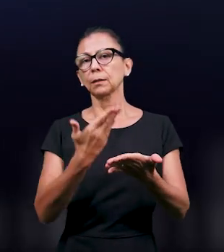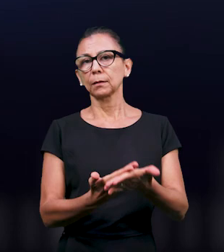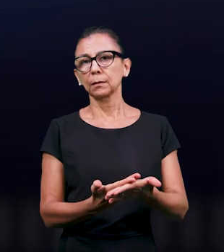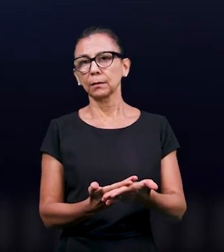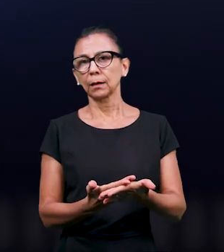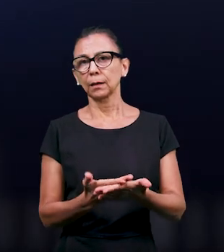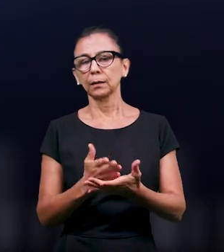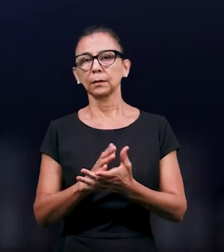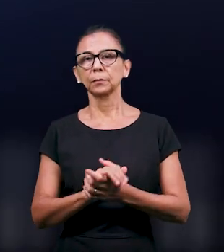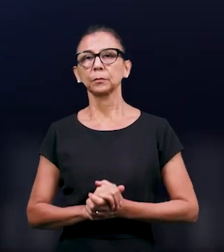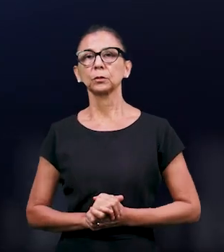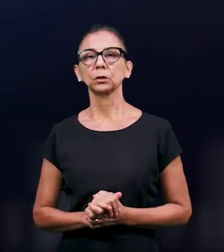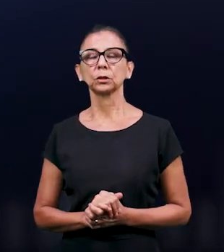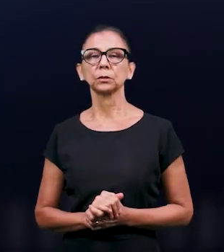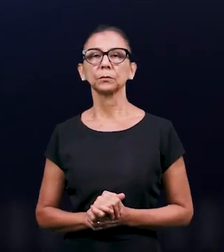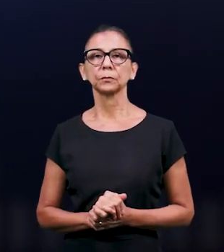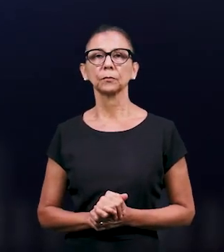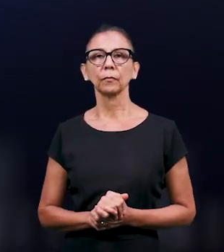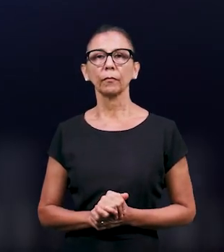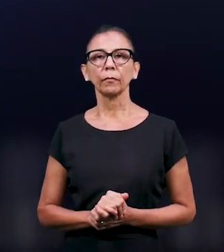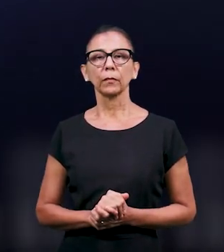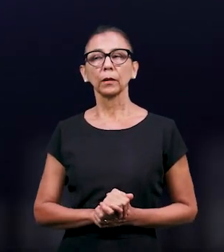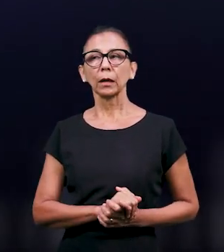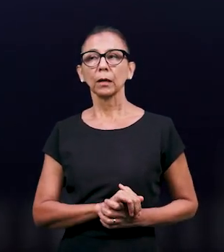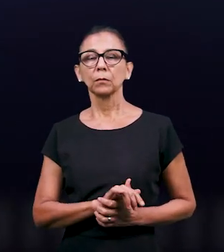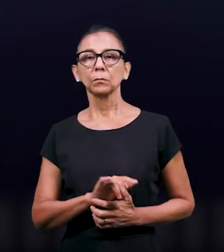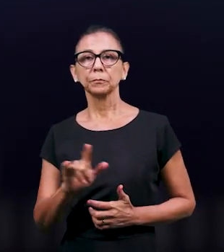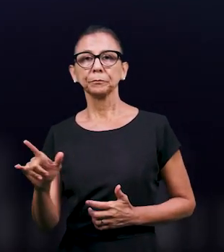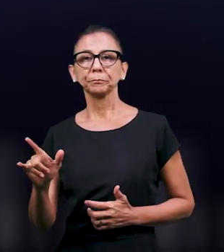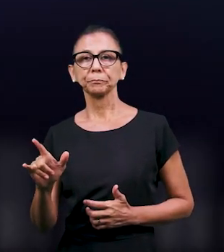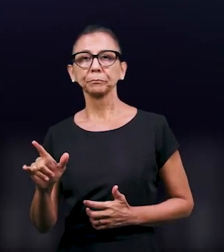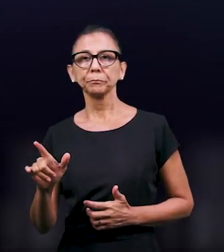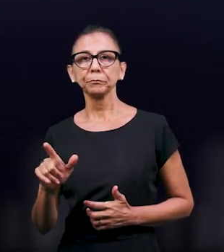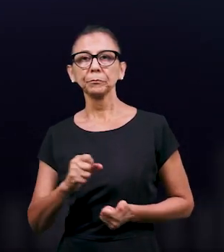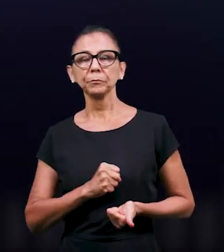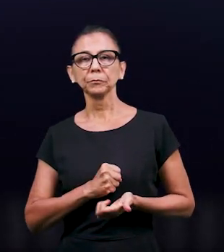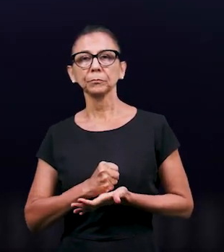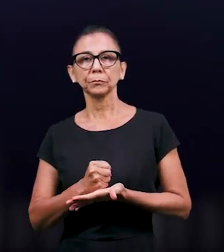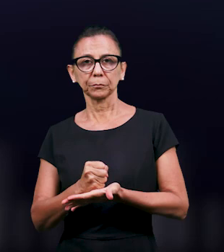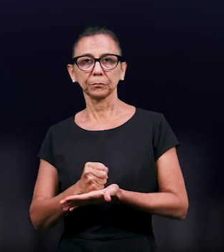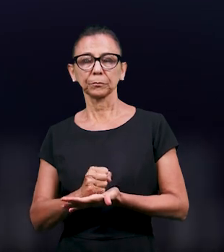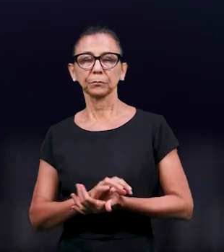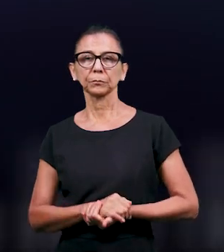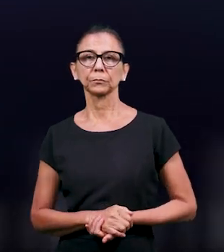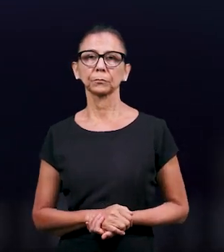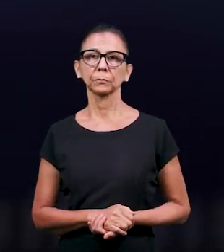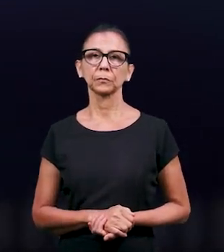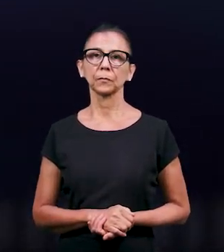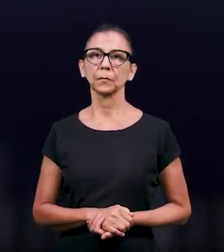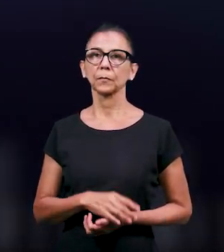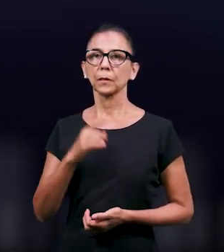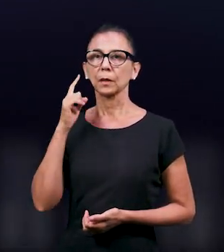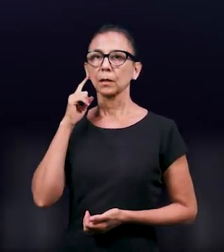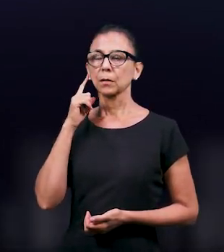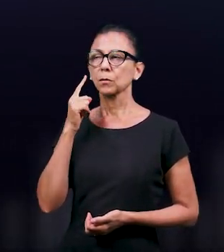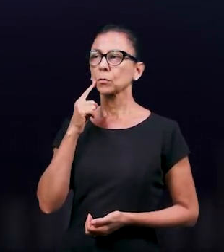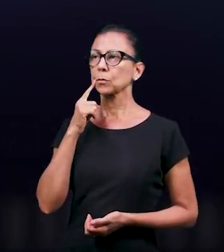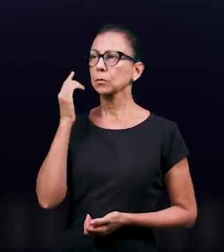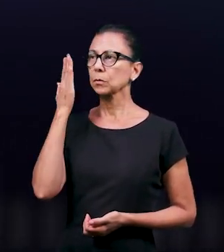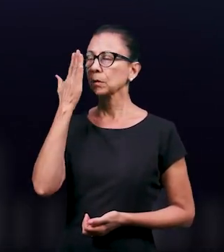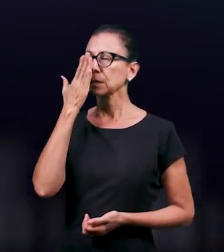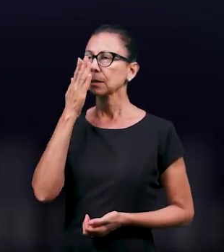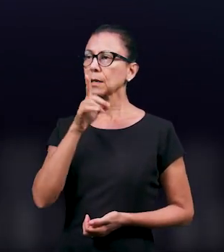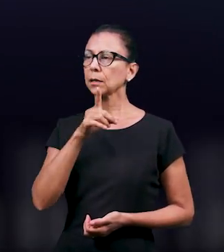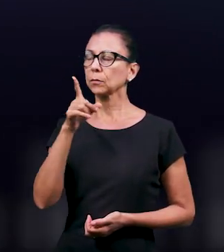está vendo, na atenção, né, na assistência ao surdo cego. Também